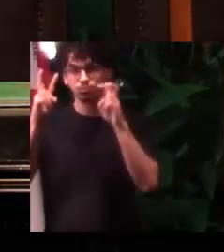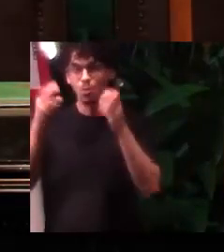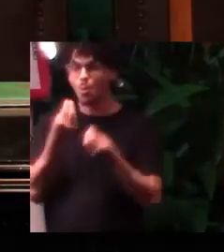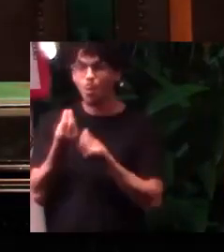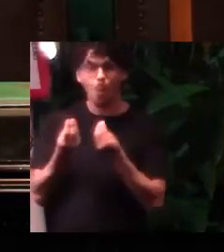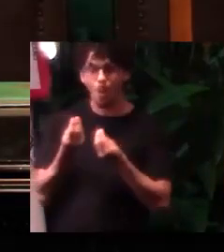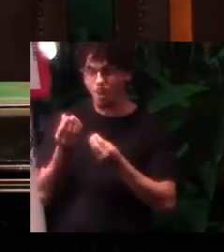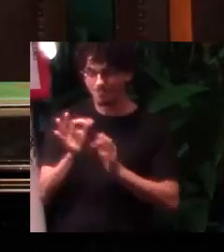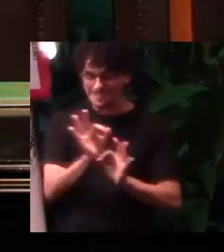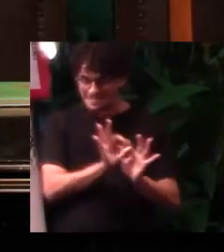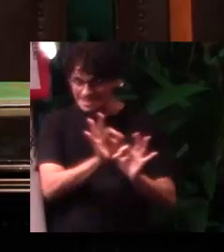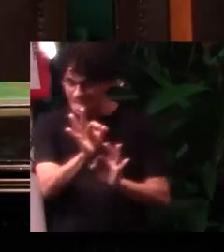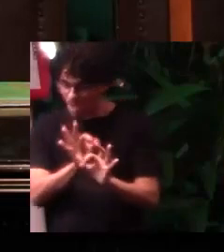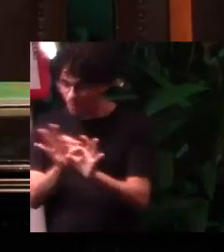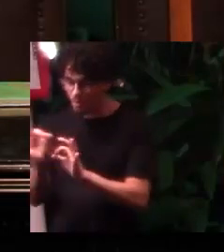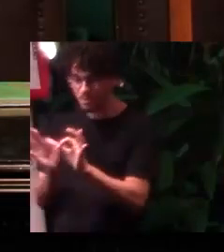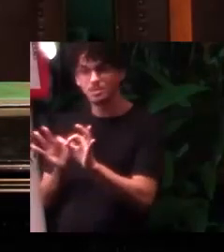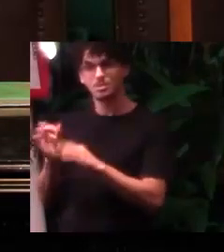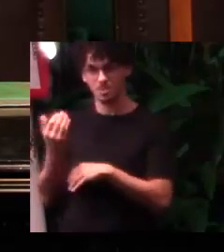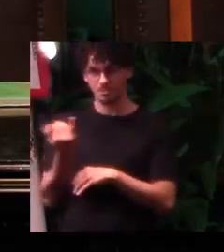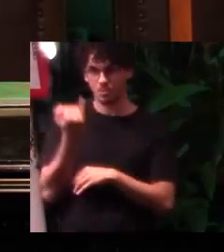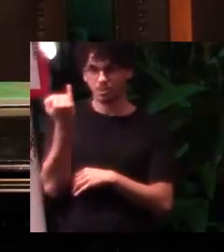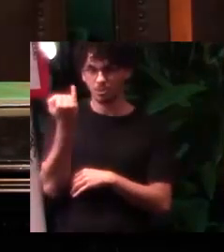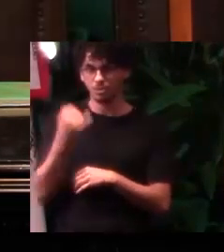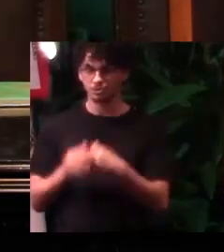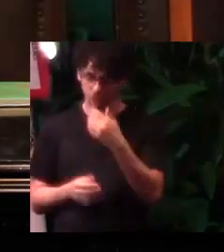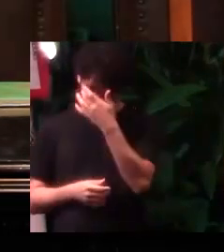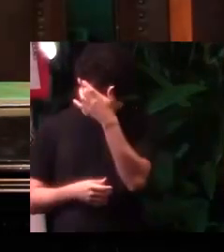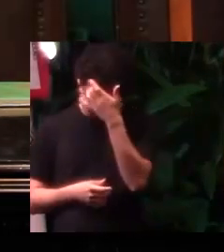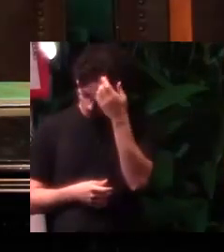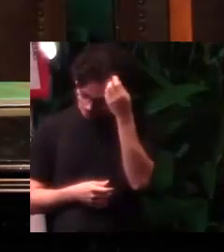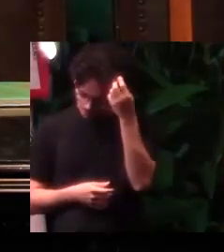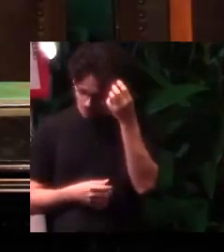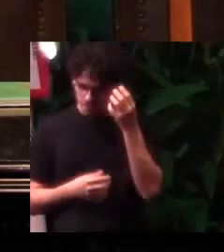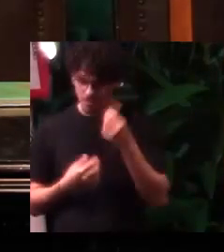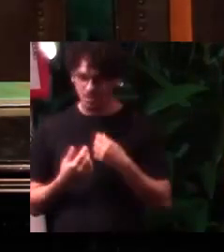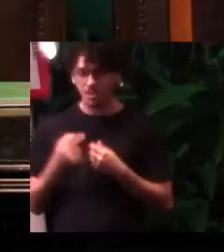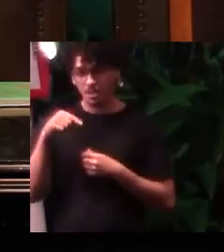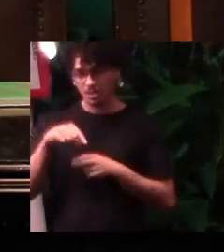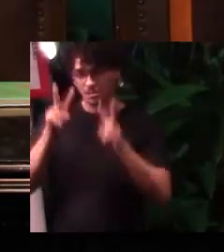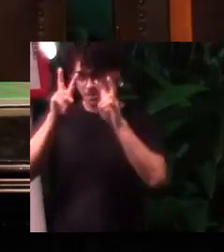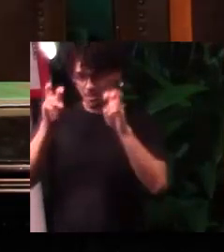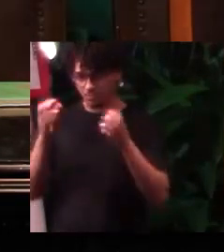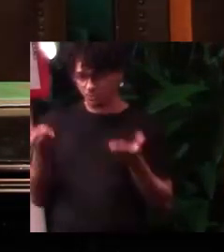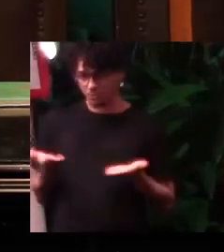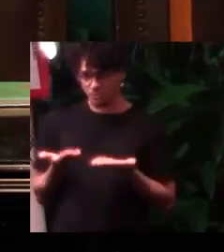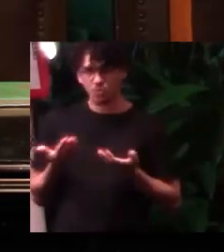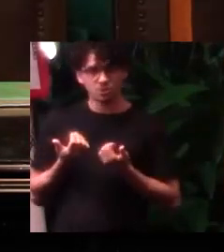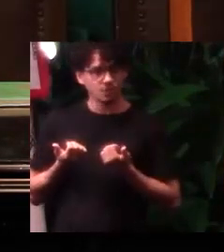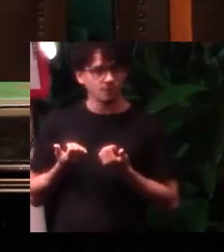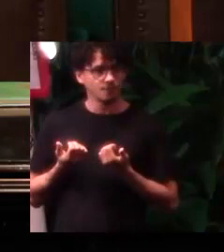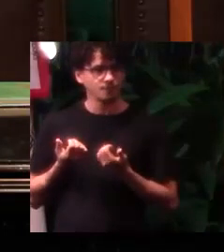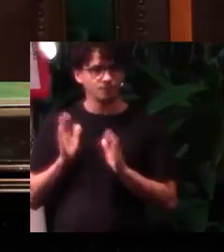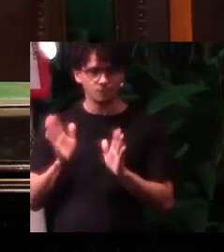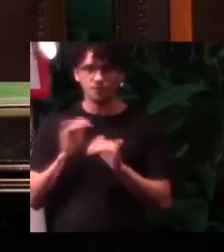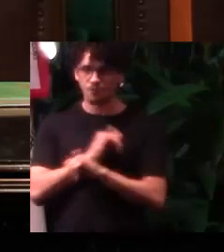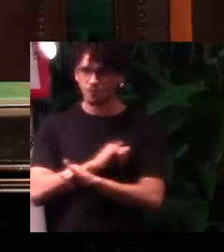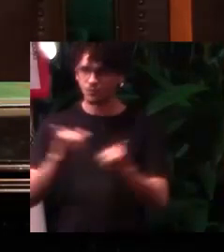né? Que eu acho que são importantes. Esse tema de hoje, por exemplo, foi passado a vocês todos